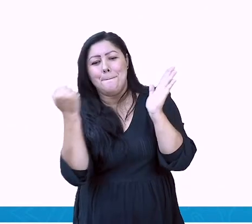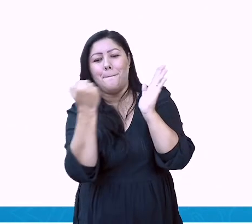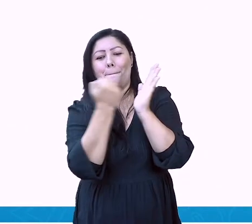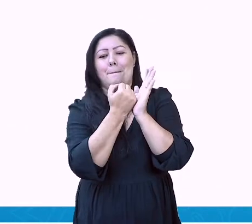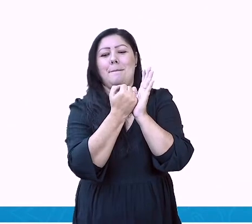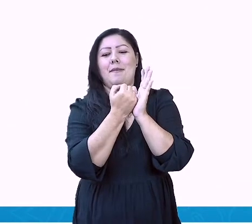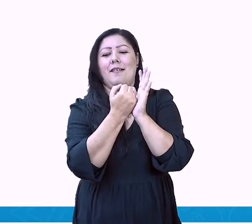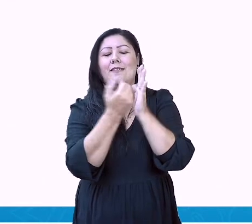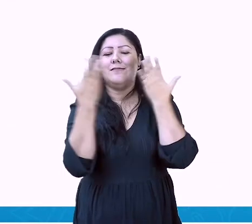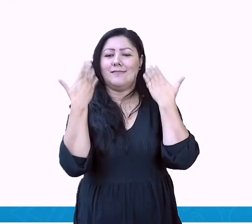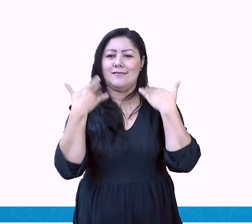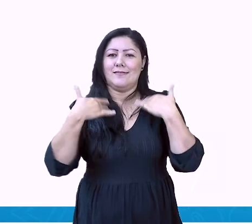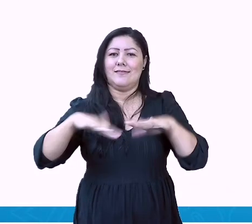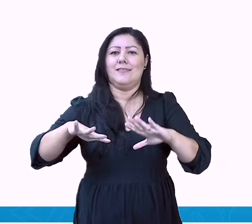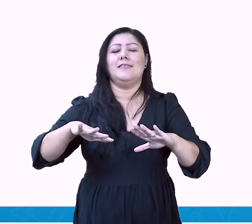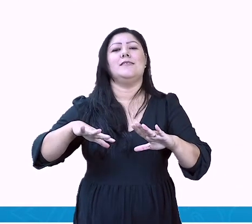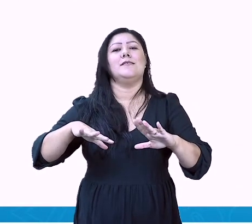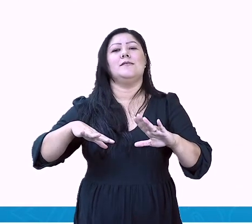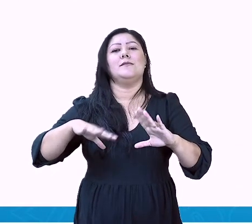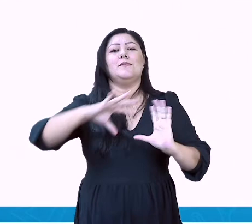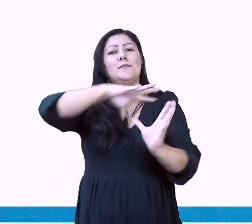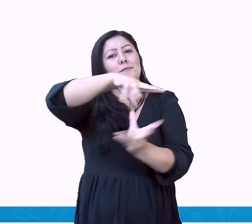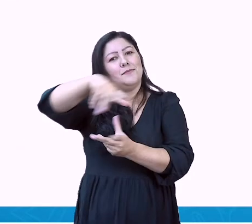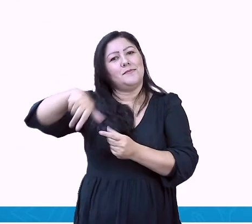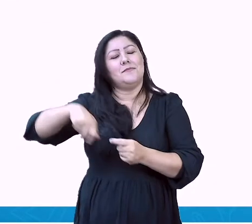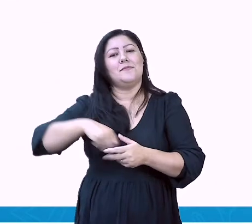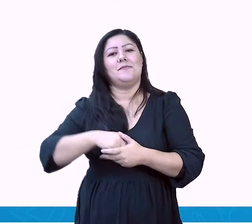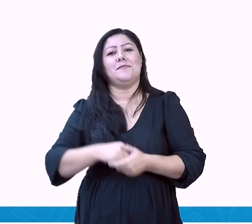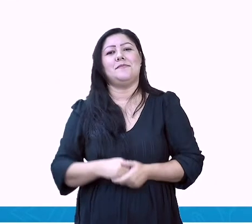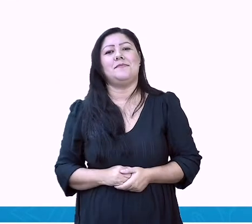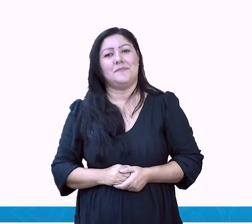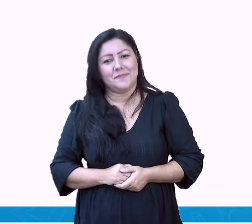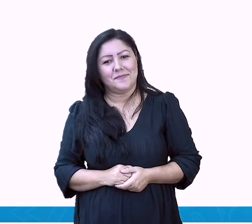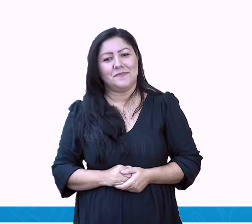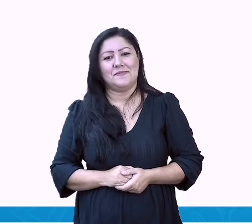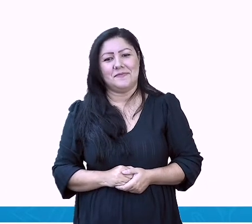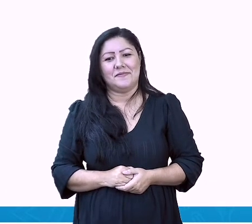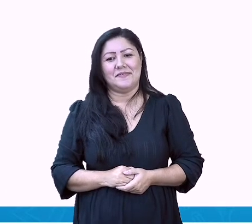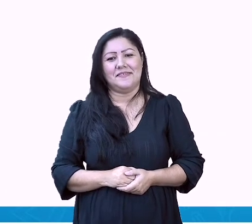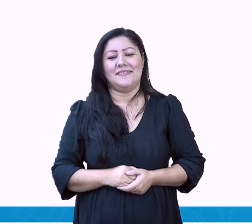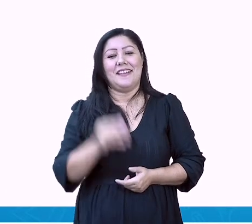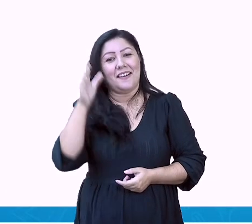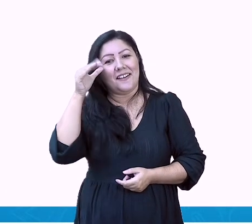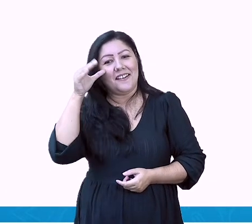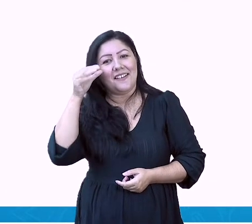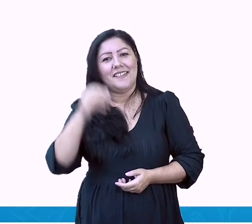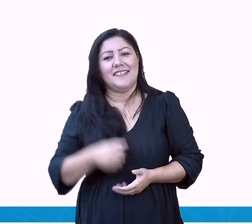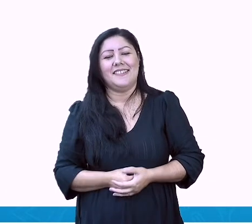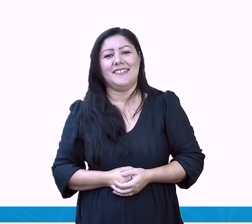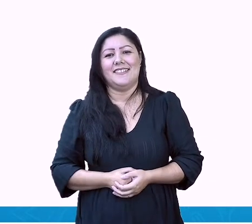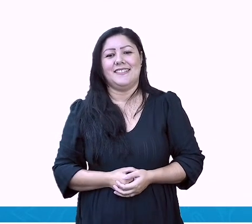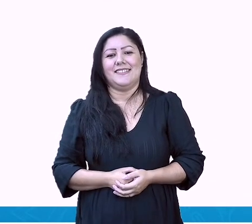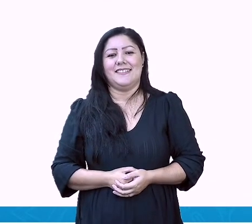patrimônio natural da humanidade. Eu trouxe esse aqui a título de uma curiosidade para você.